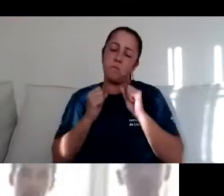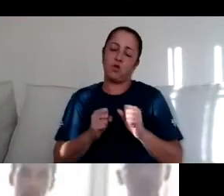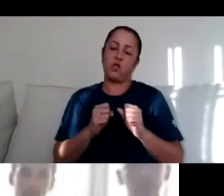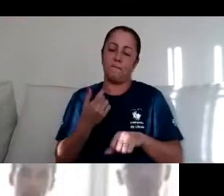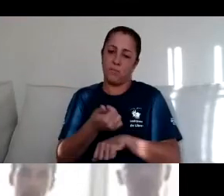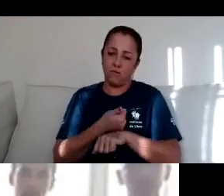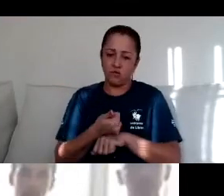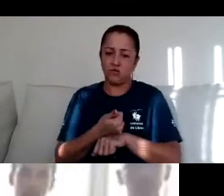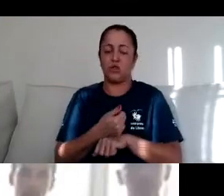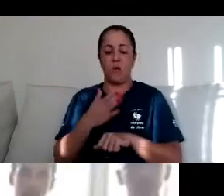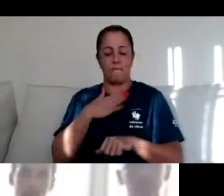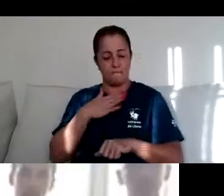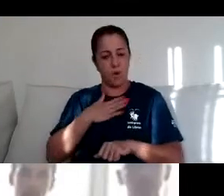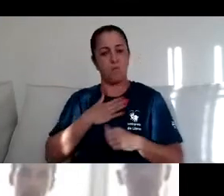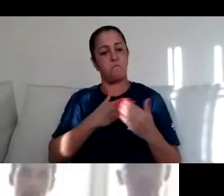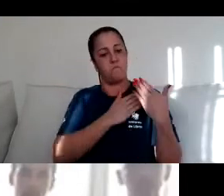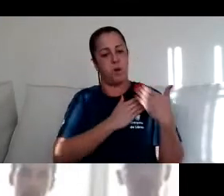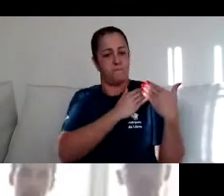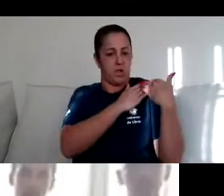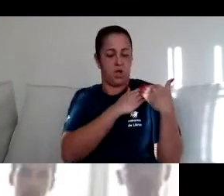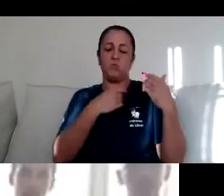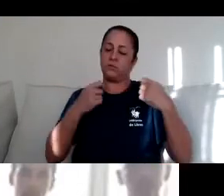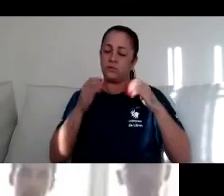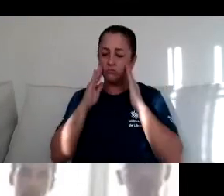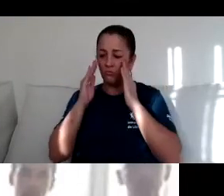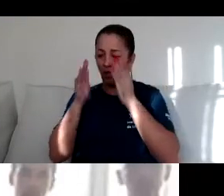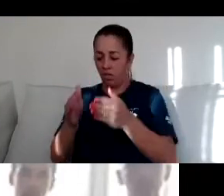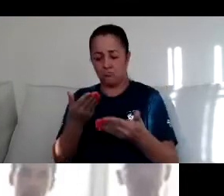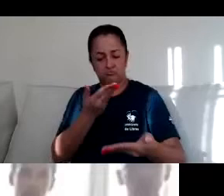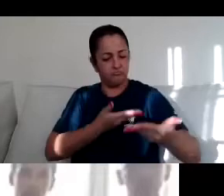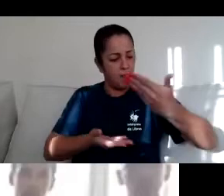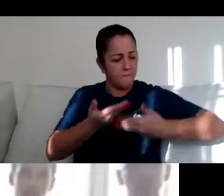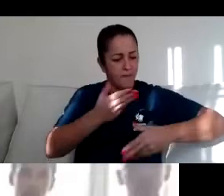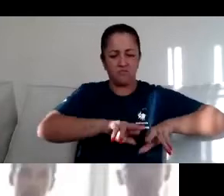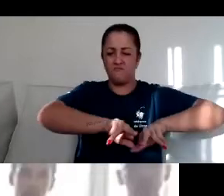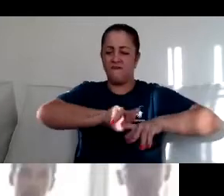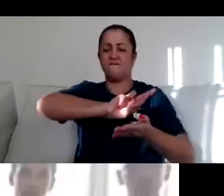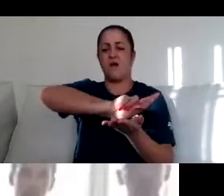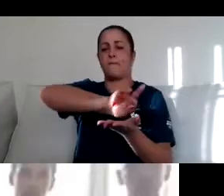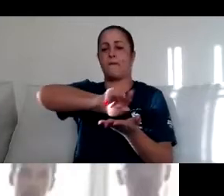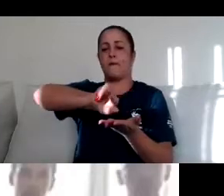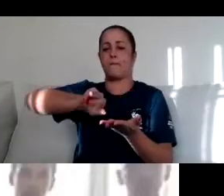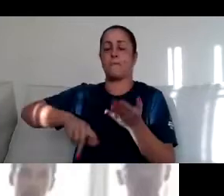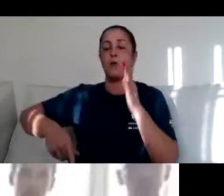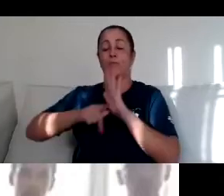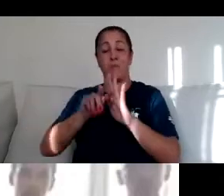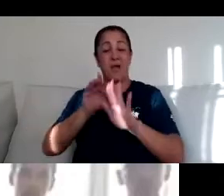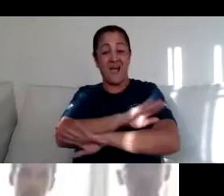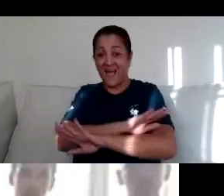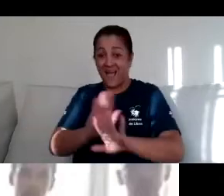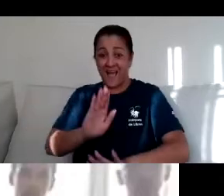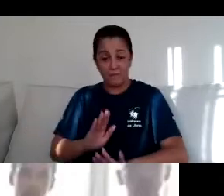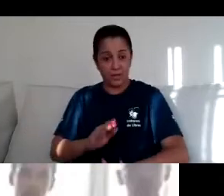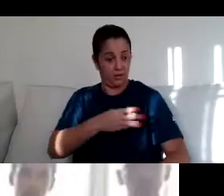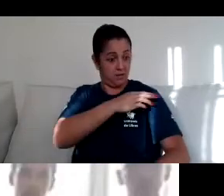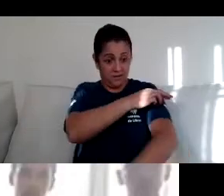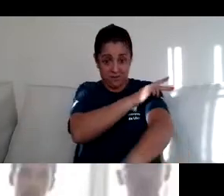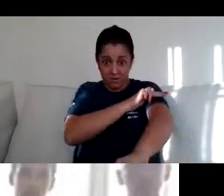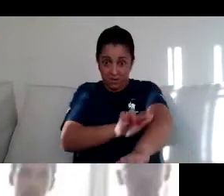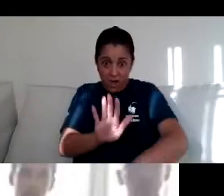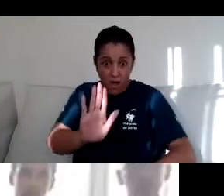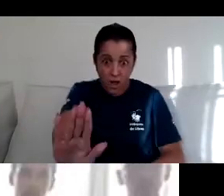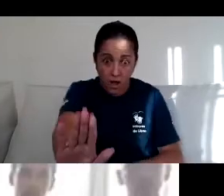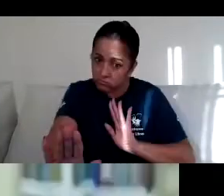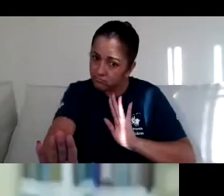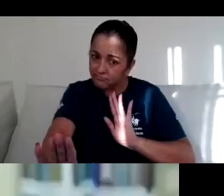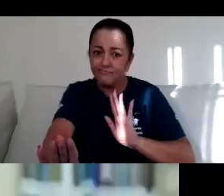meu papel deve estar comprometido com a bibliodiversidade, com o rompimento do racismo, com o rompimento do machismo e todas